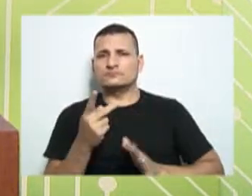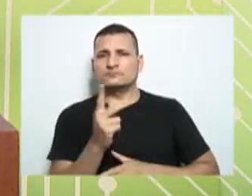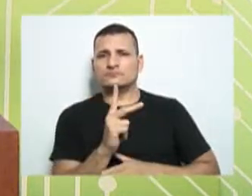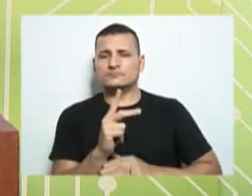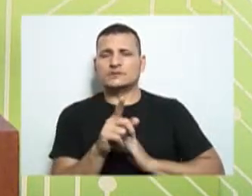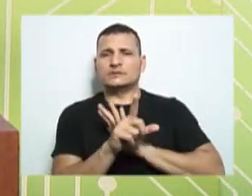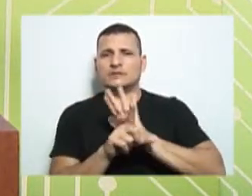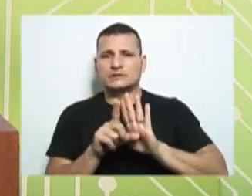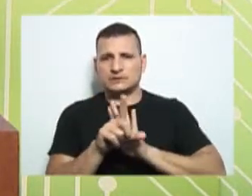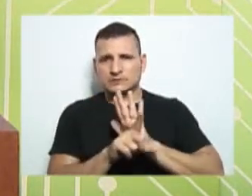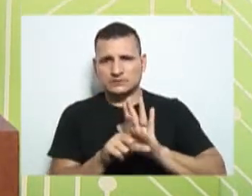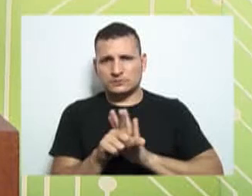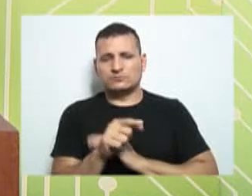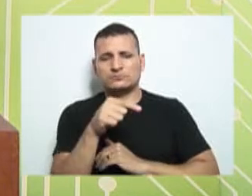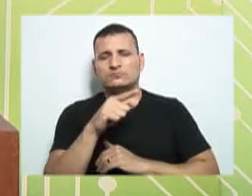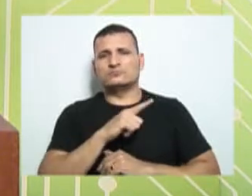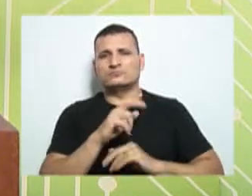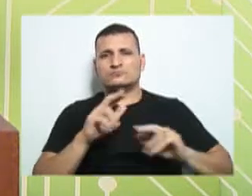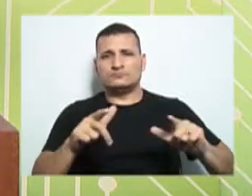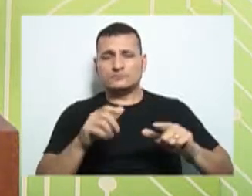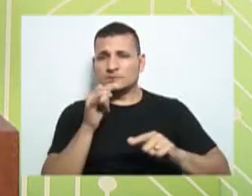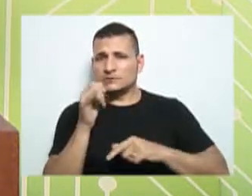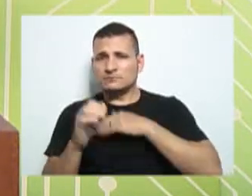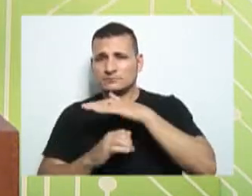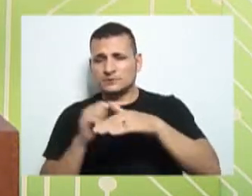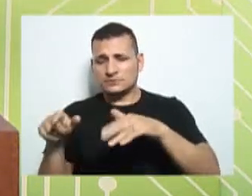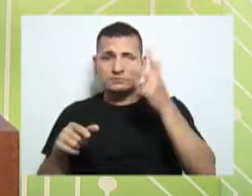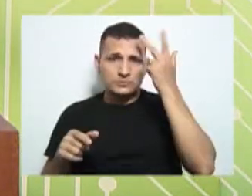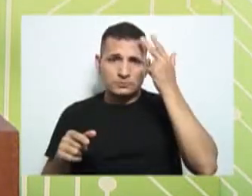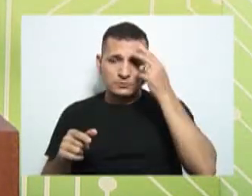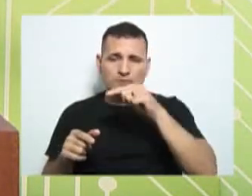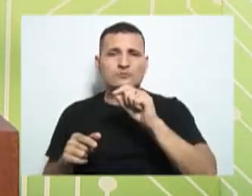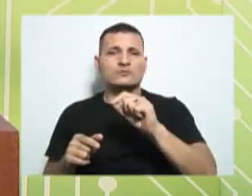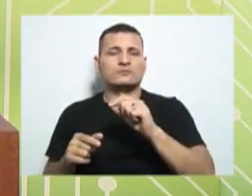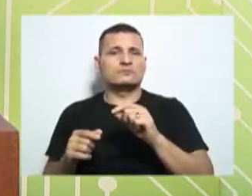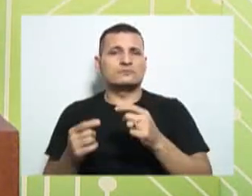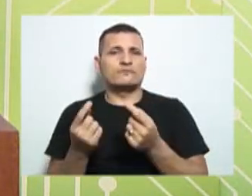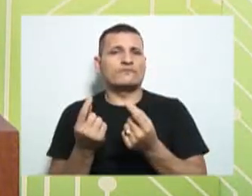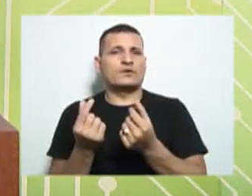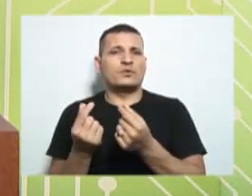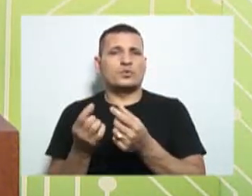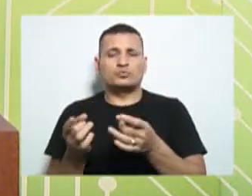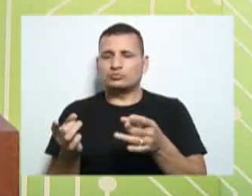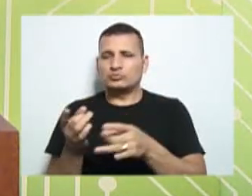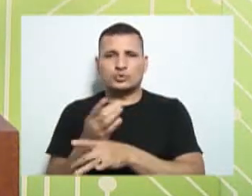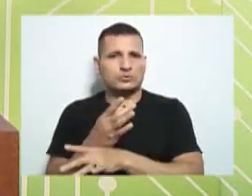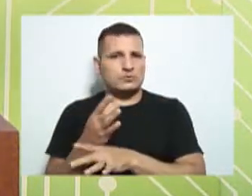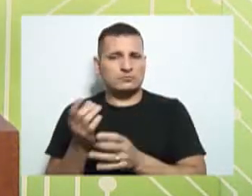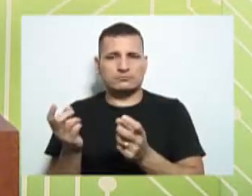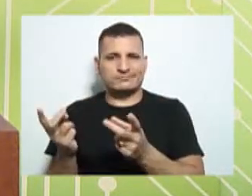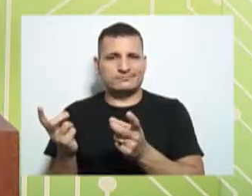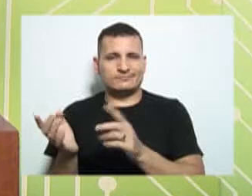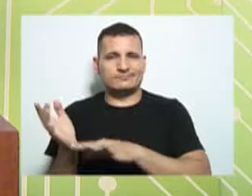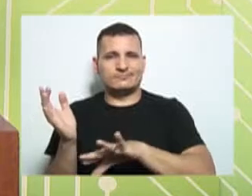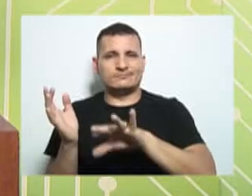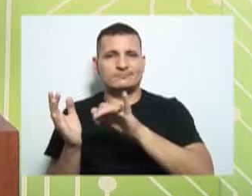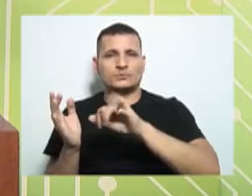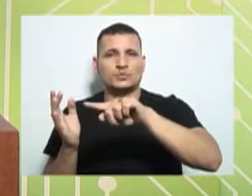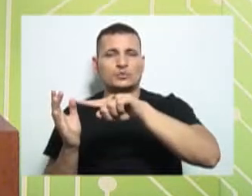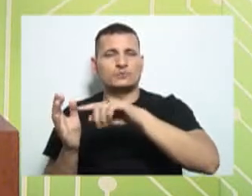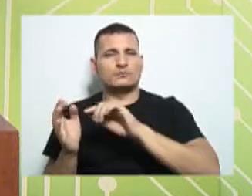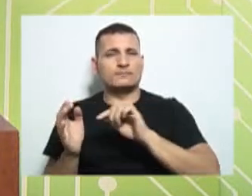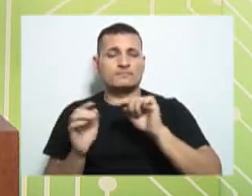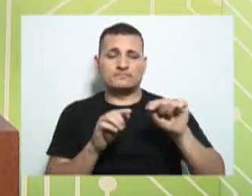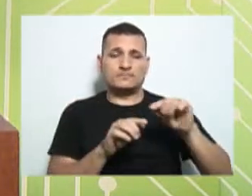existe uma forma diferente. Se fosse uma empresa normal, seria em cima do valor total de vendas, mas como é da cooperativa, existe toda essa diferença. Tem que ser em cima